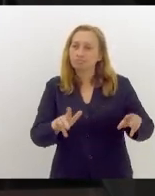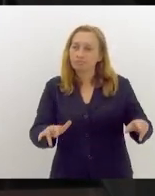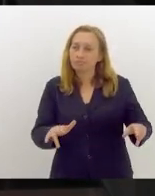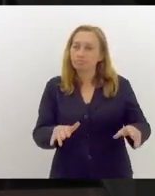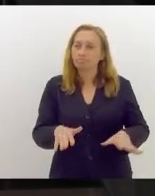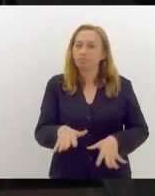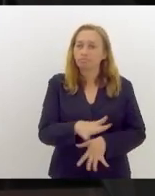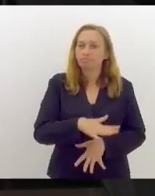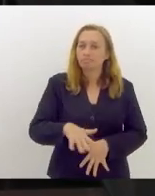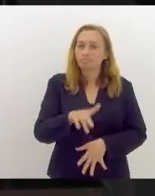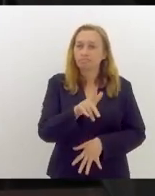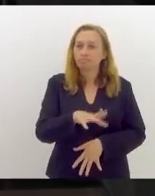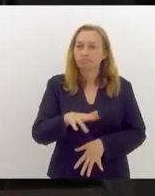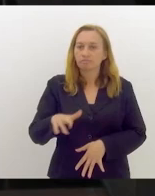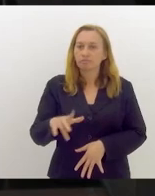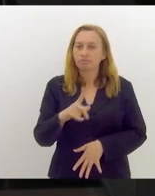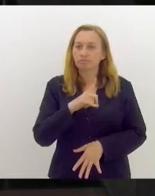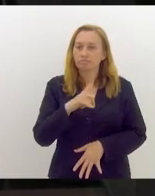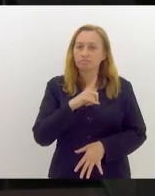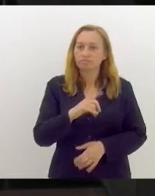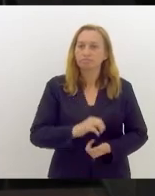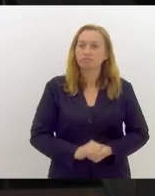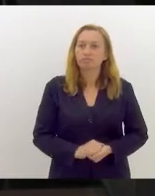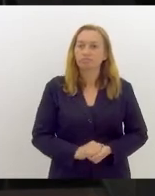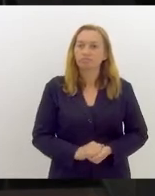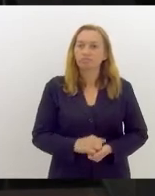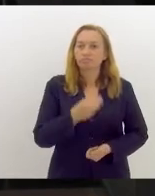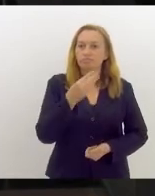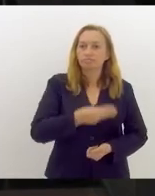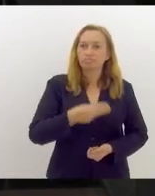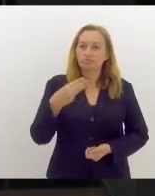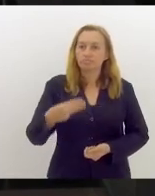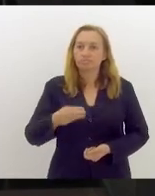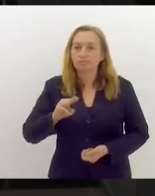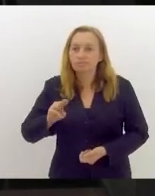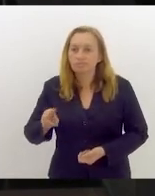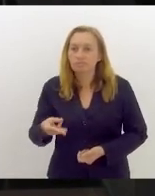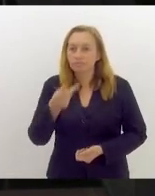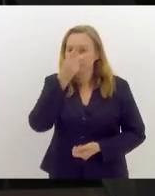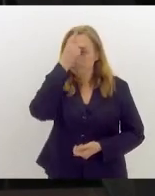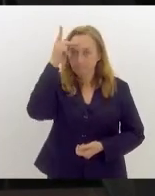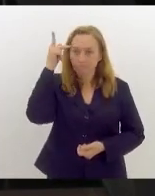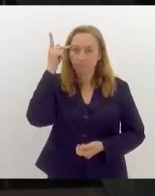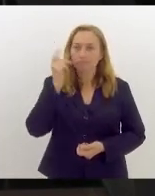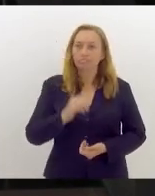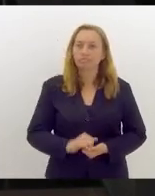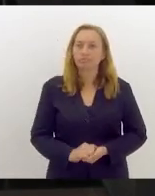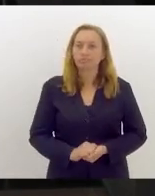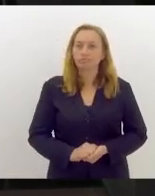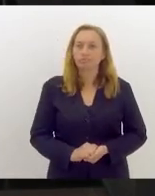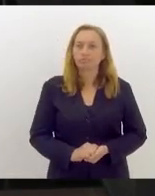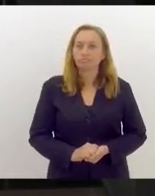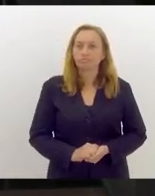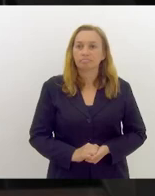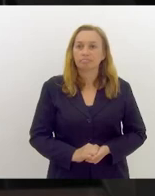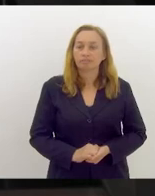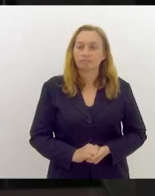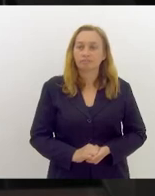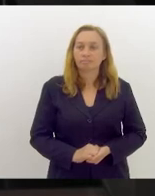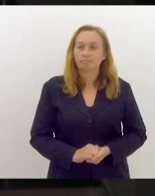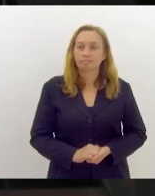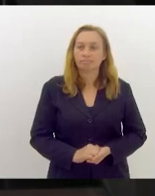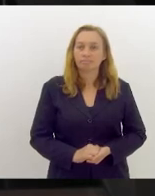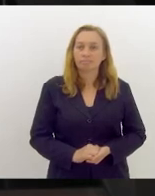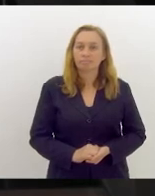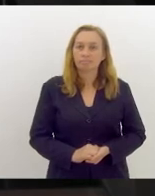diferentes que nós temos 33 milhões de pessoas 33 milhões de